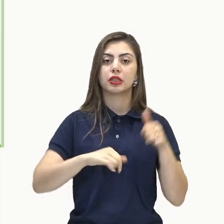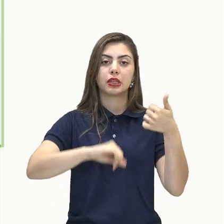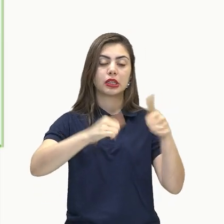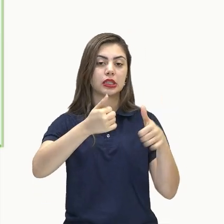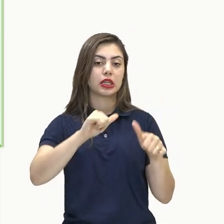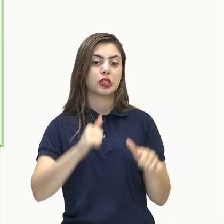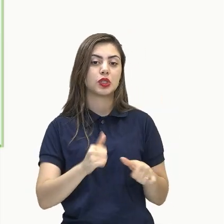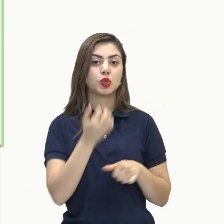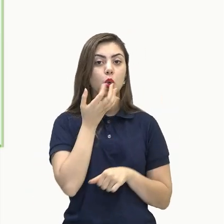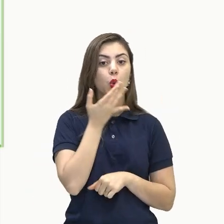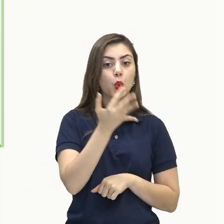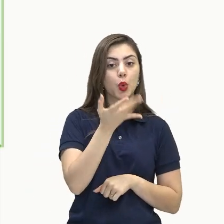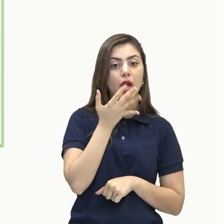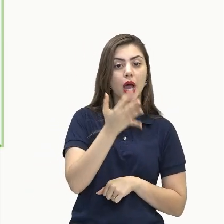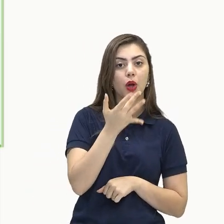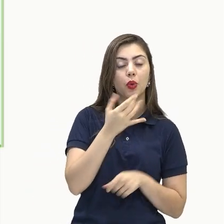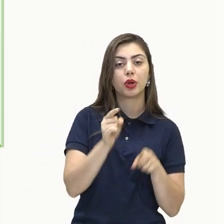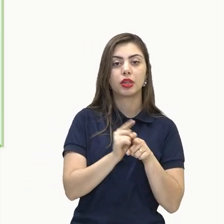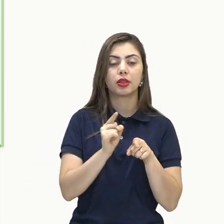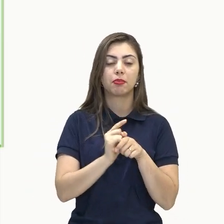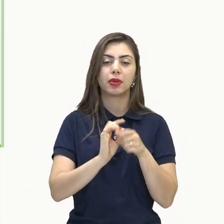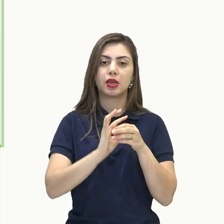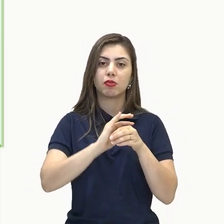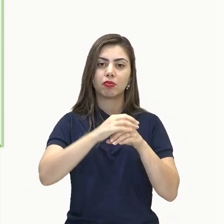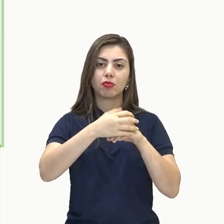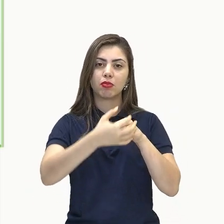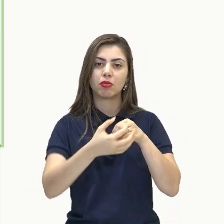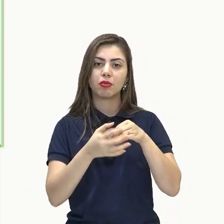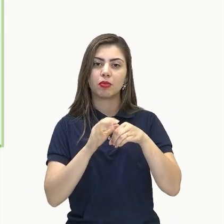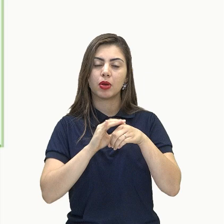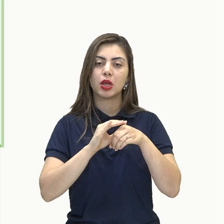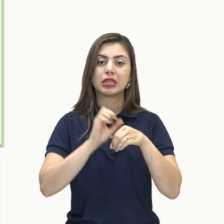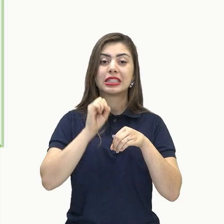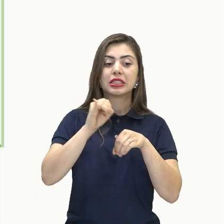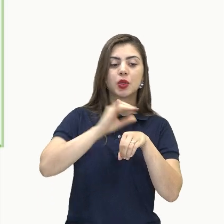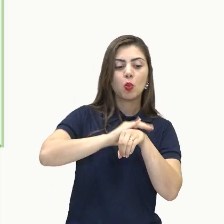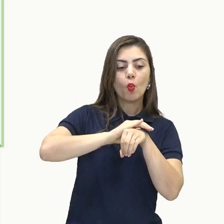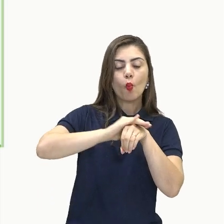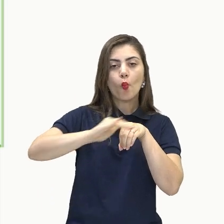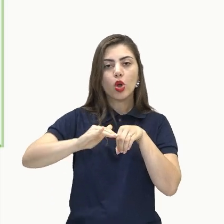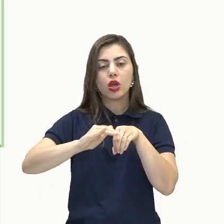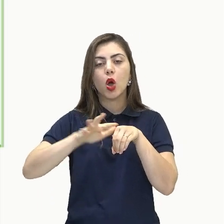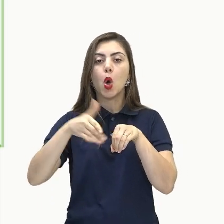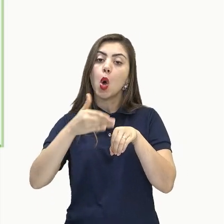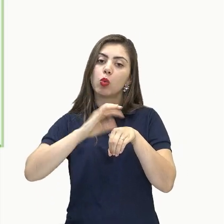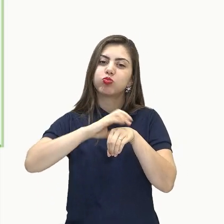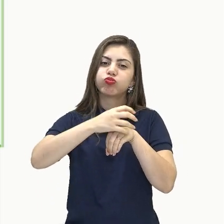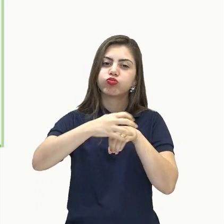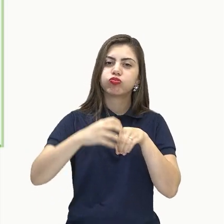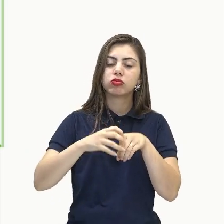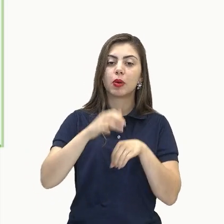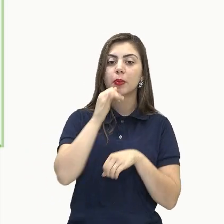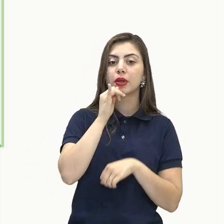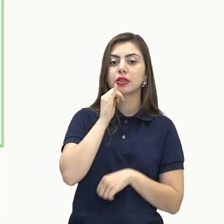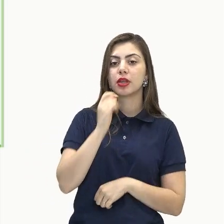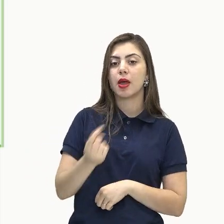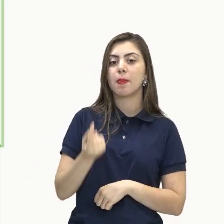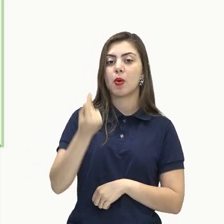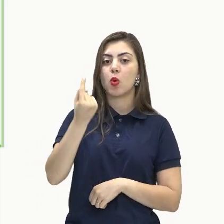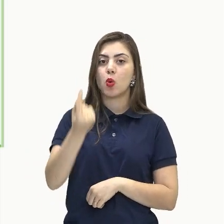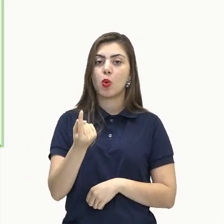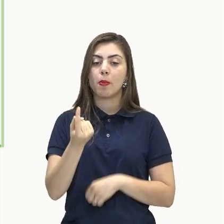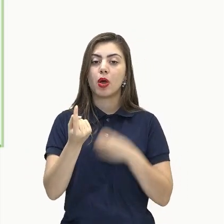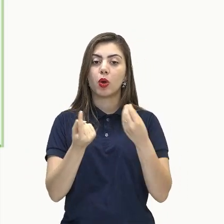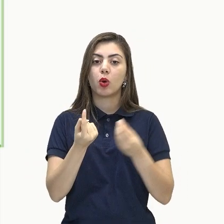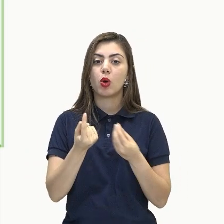da coloração e da textura. E a gente tinha a ervilha pura de característica lisa e amarela,